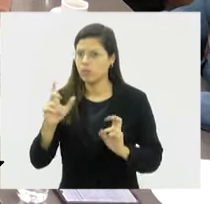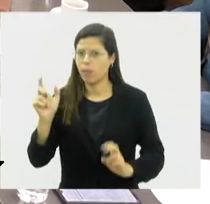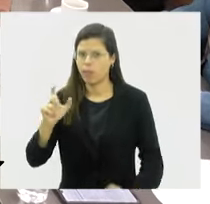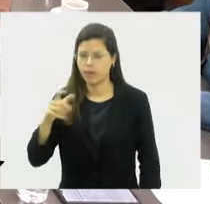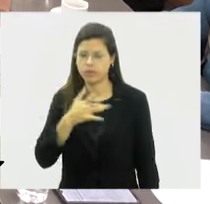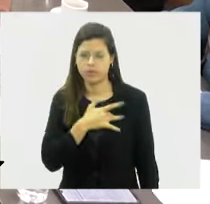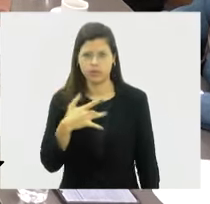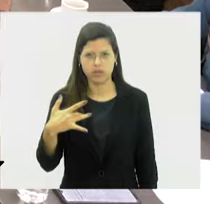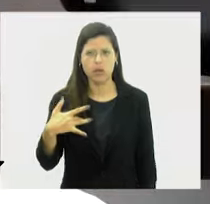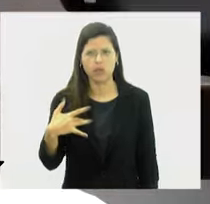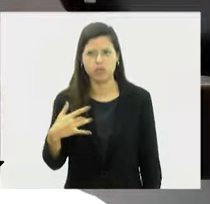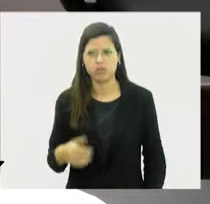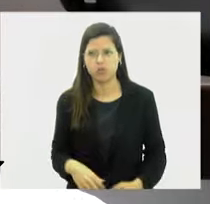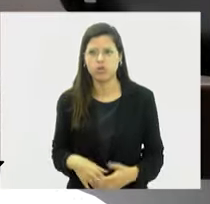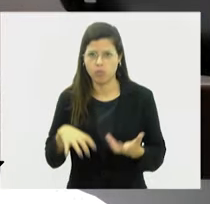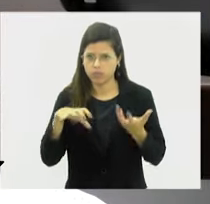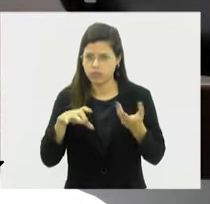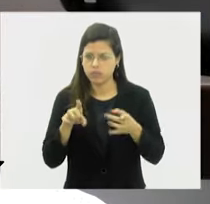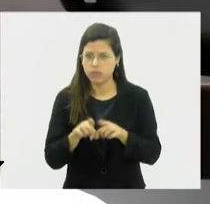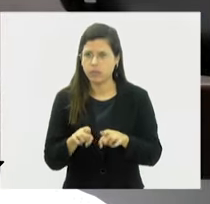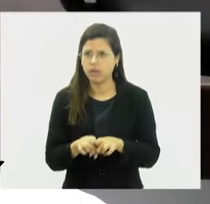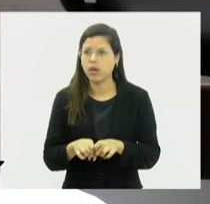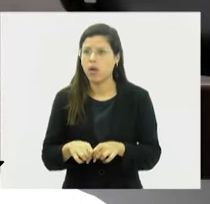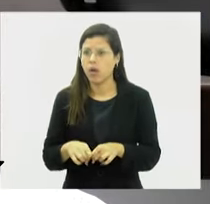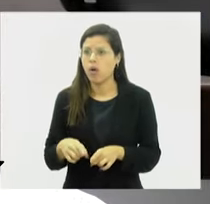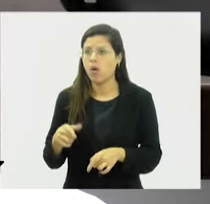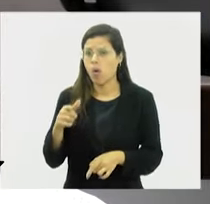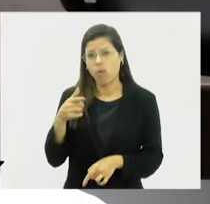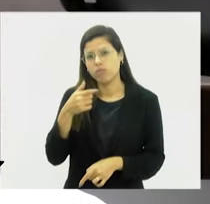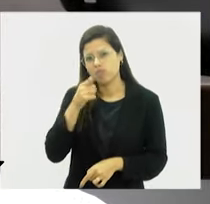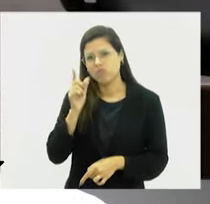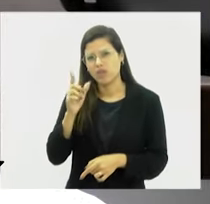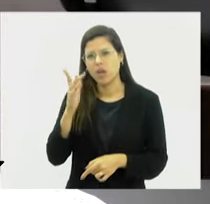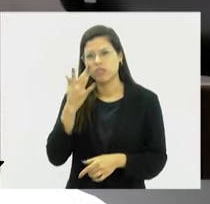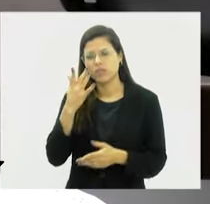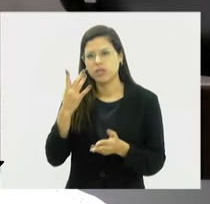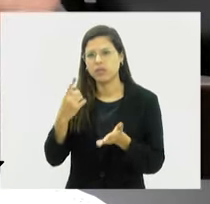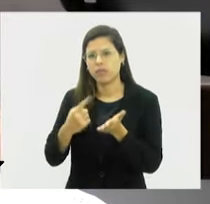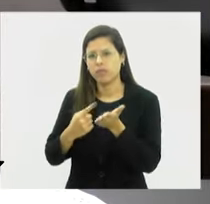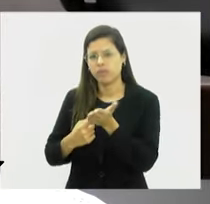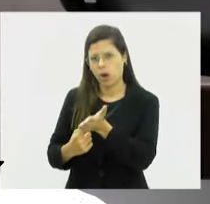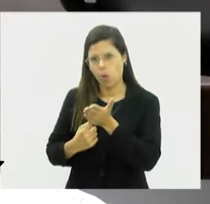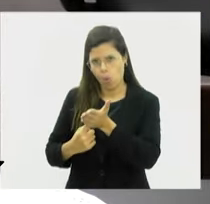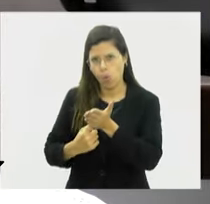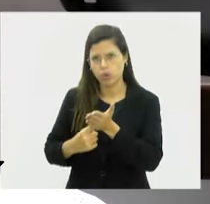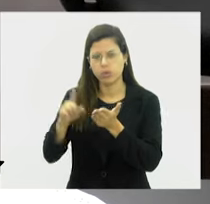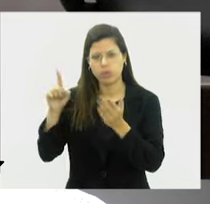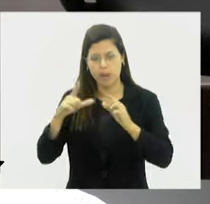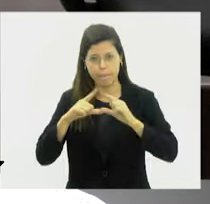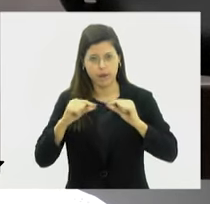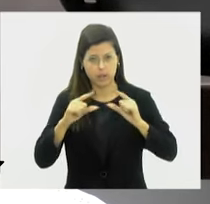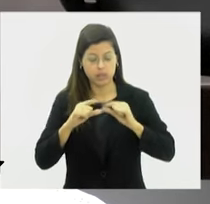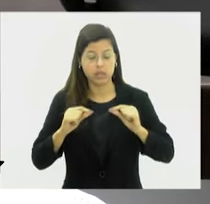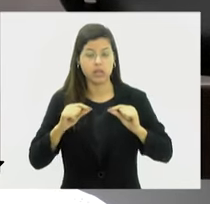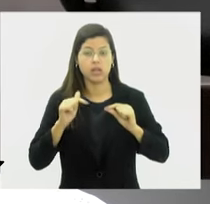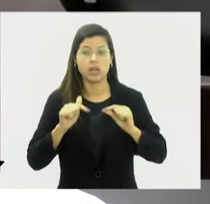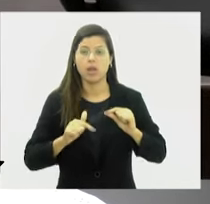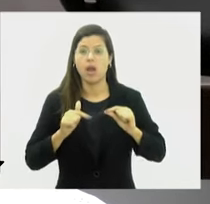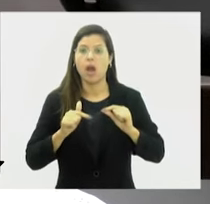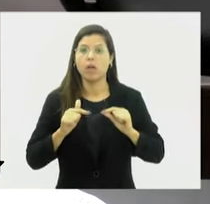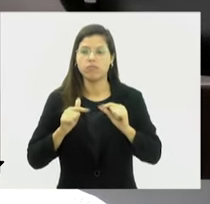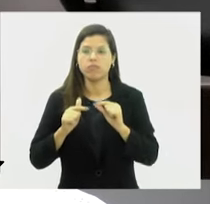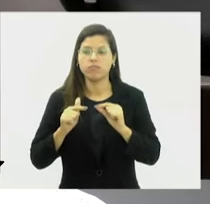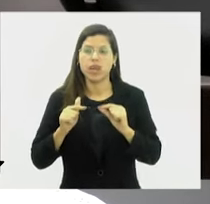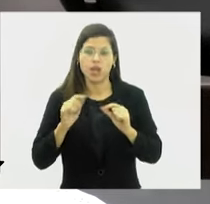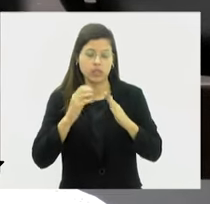É, ontem tudo indica, segundo os jornais, houve um acordo em Brasília, porque teriam pedido uma CPI, e que as